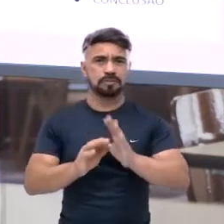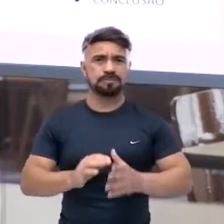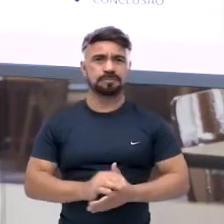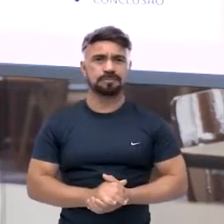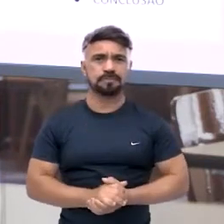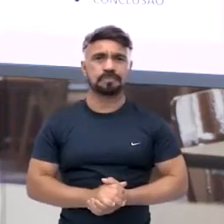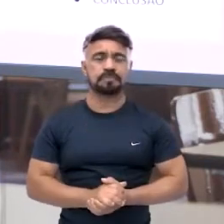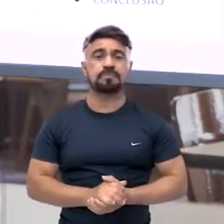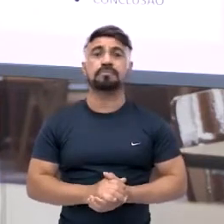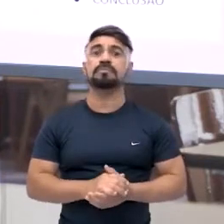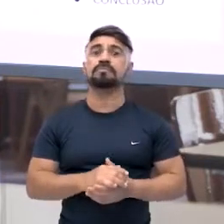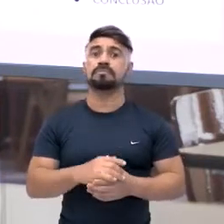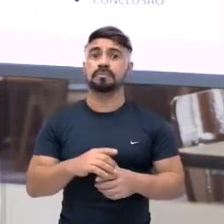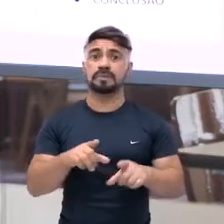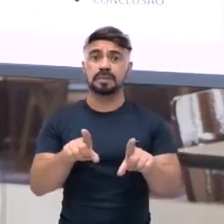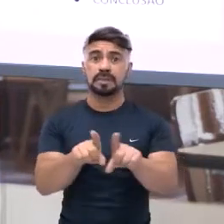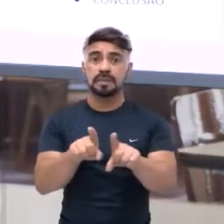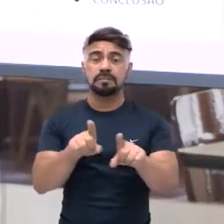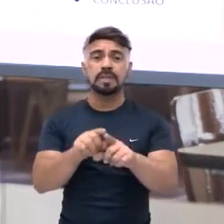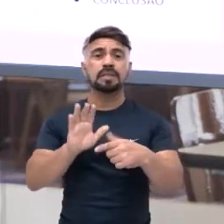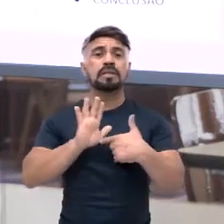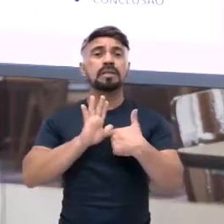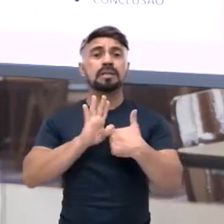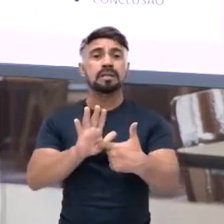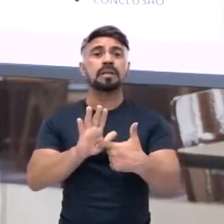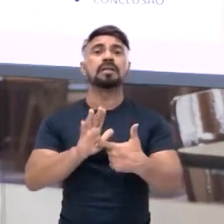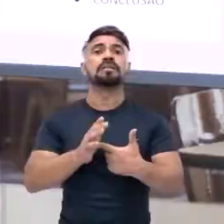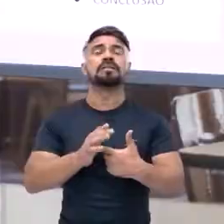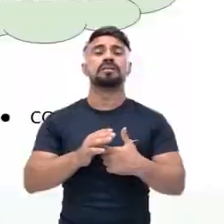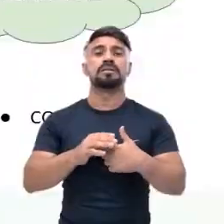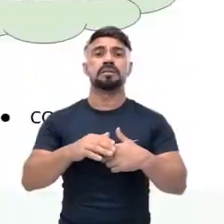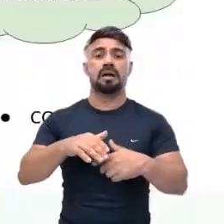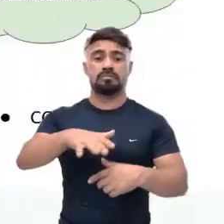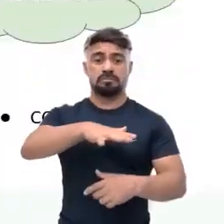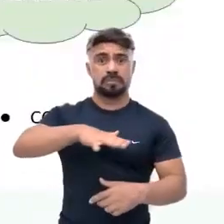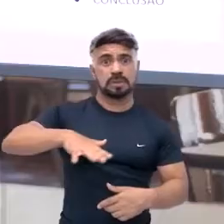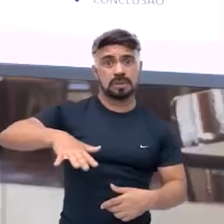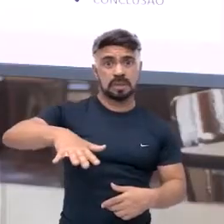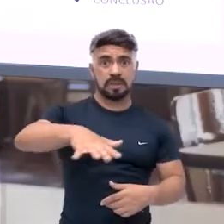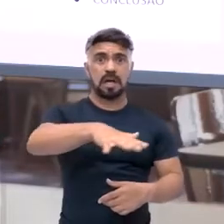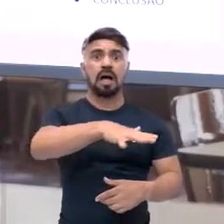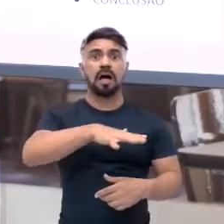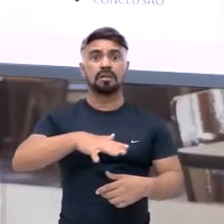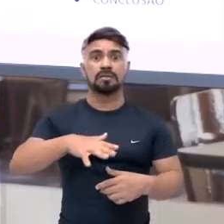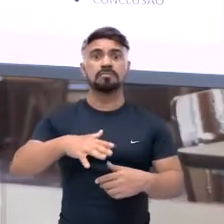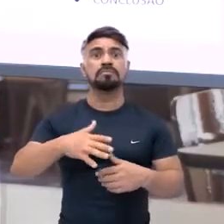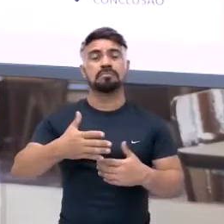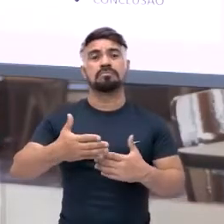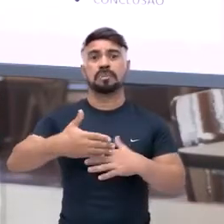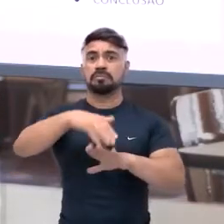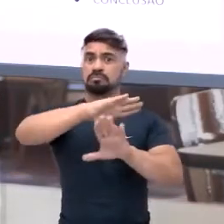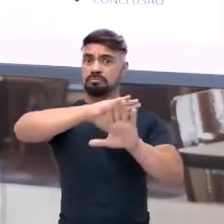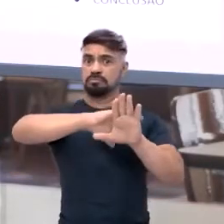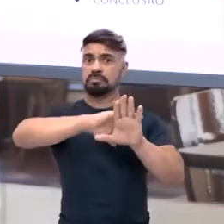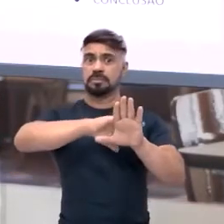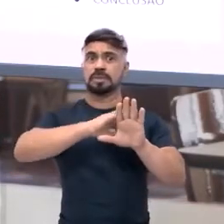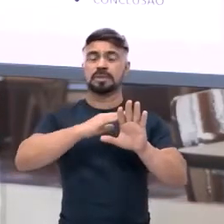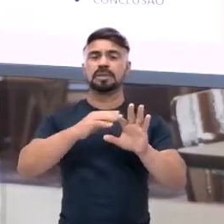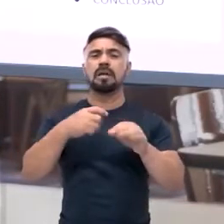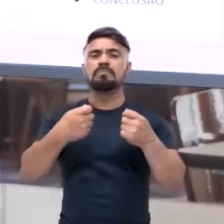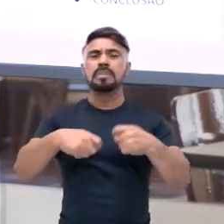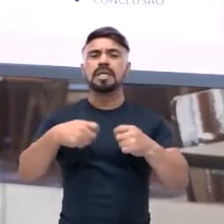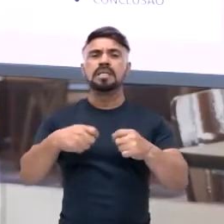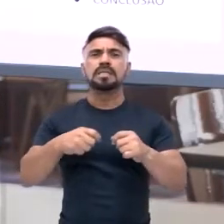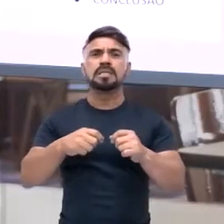texto, ok? Temos ainda nessa apresentação o cenário, e isso é bem importante. O